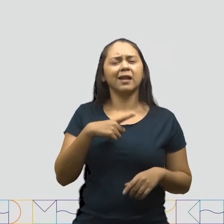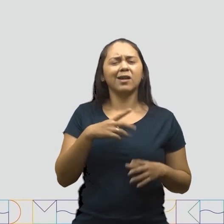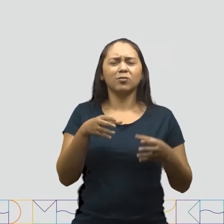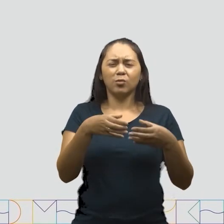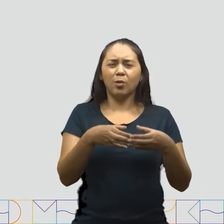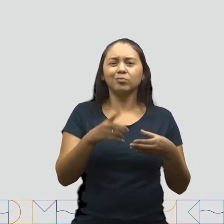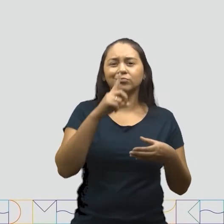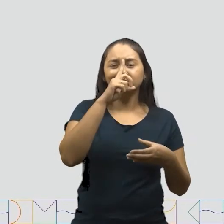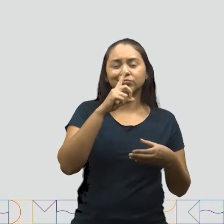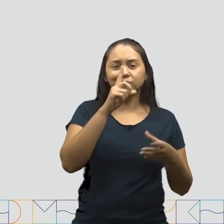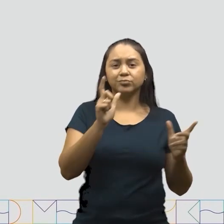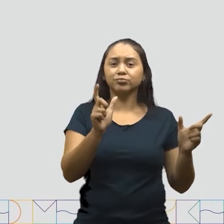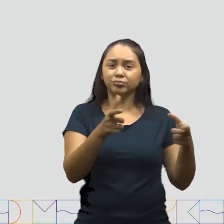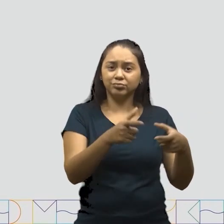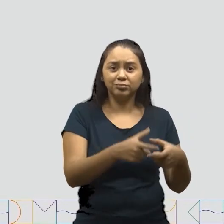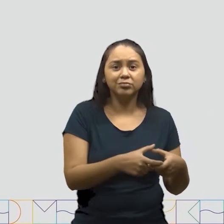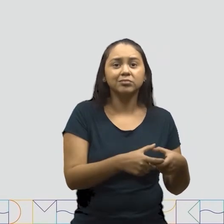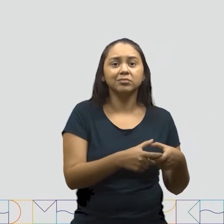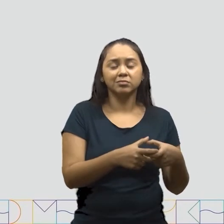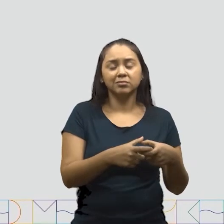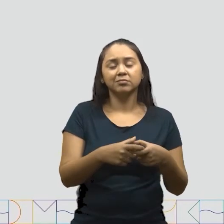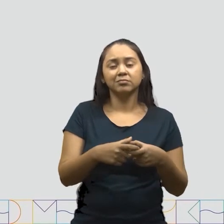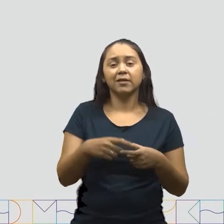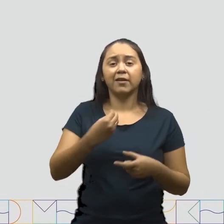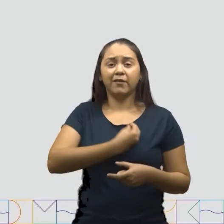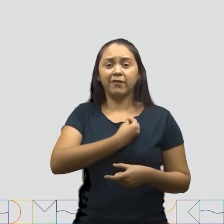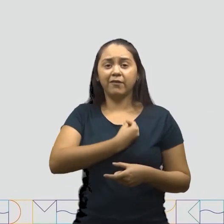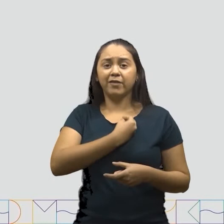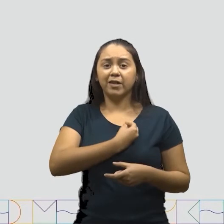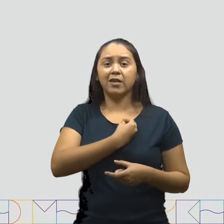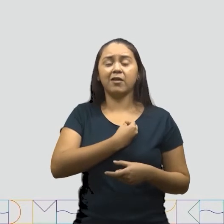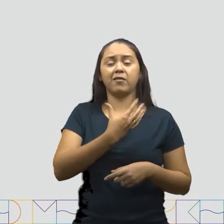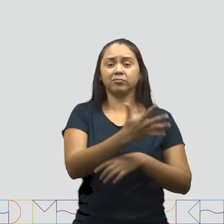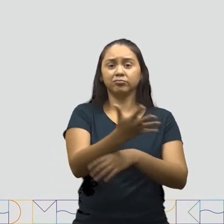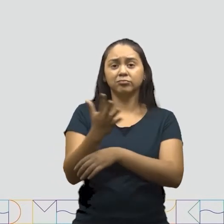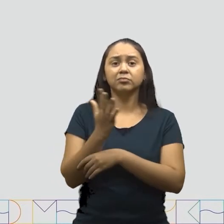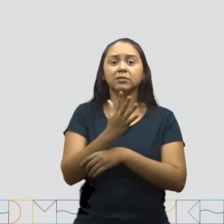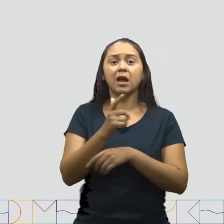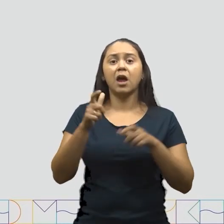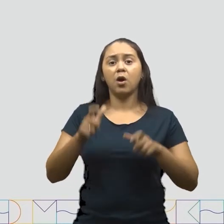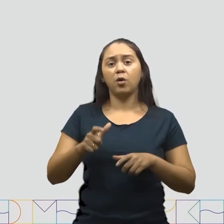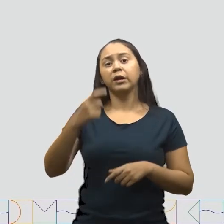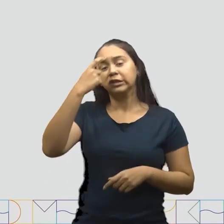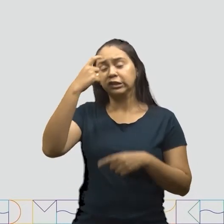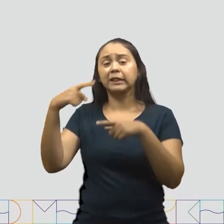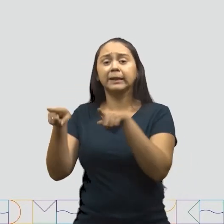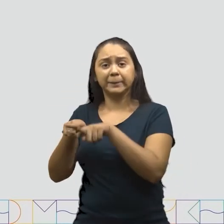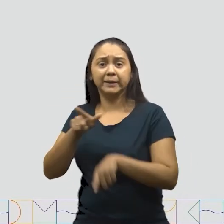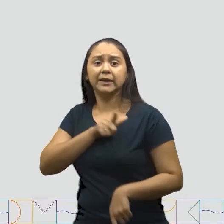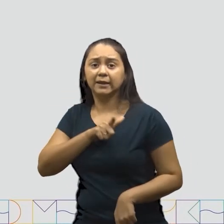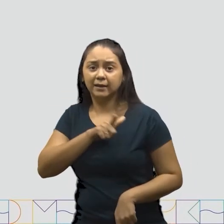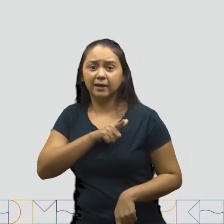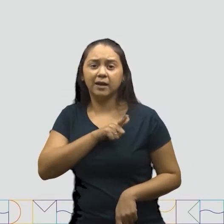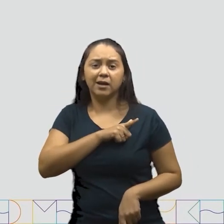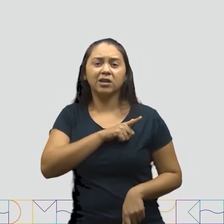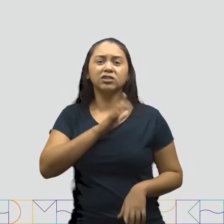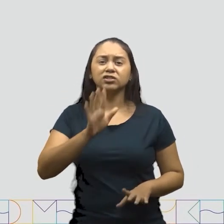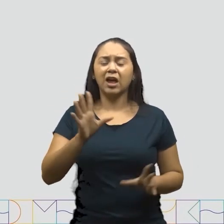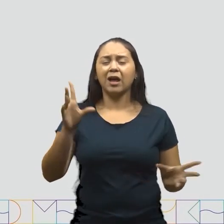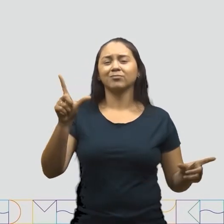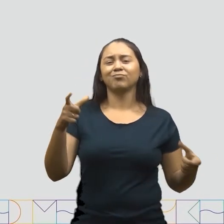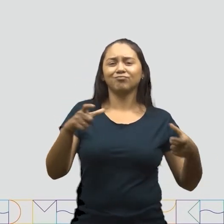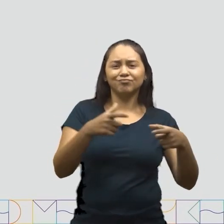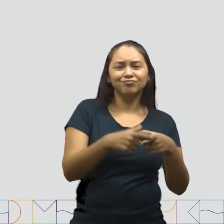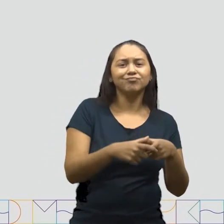perigo, no Parque Nacional da Floresta de Gir, Gujarat, Índia. Foi extinto na África do Norte e no